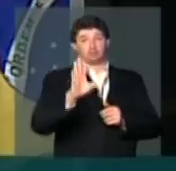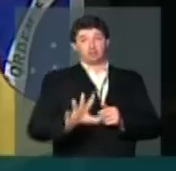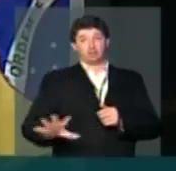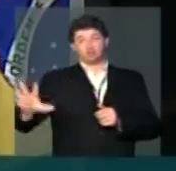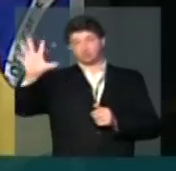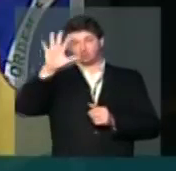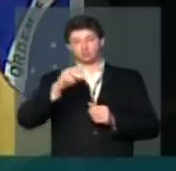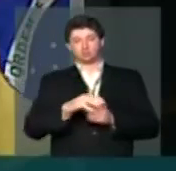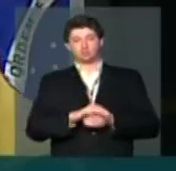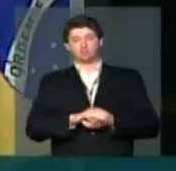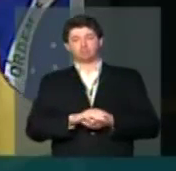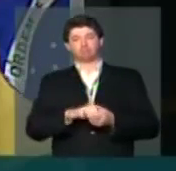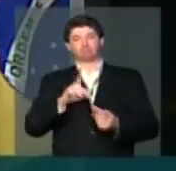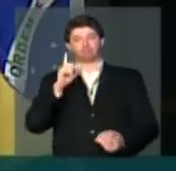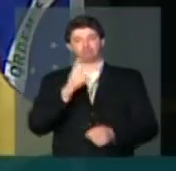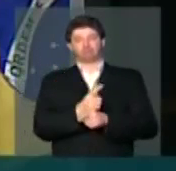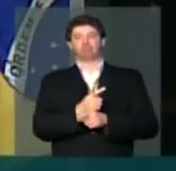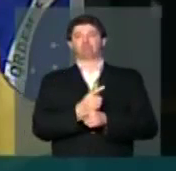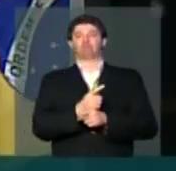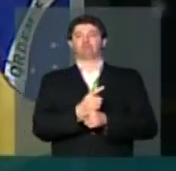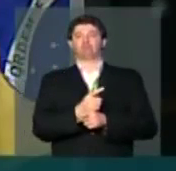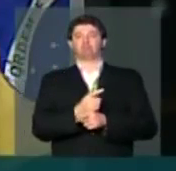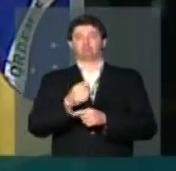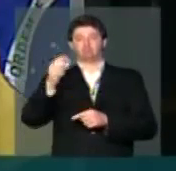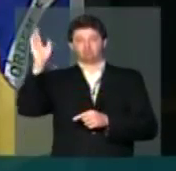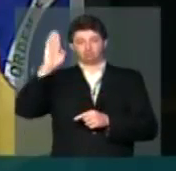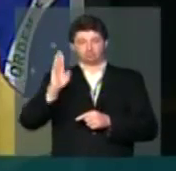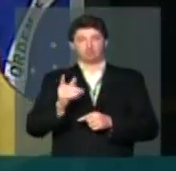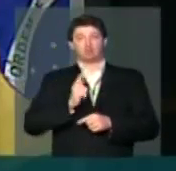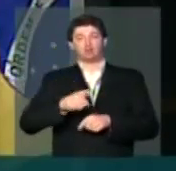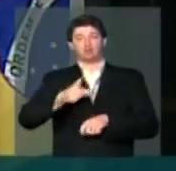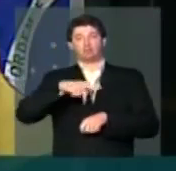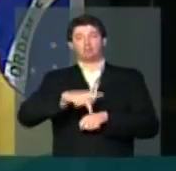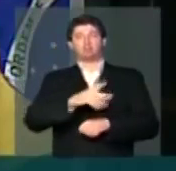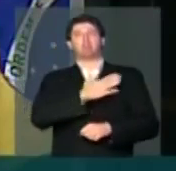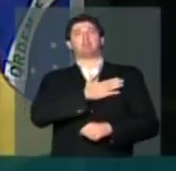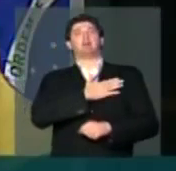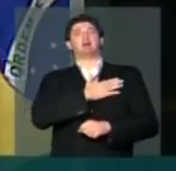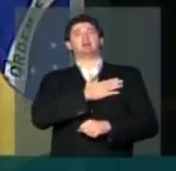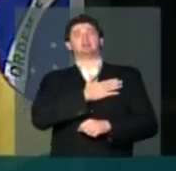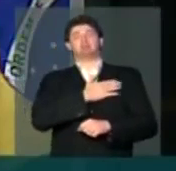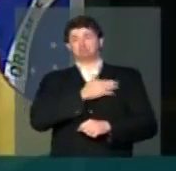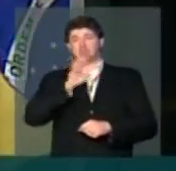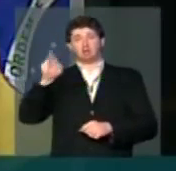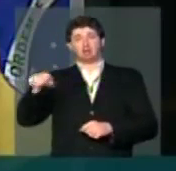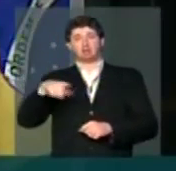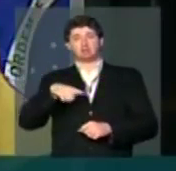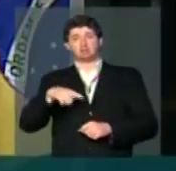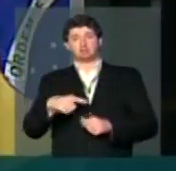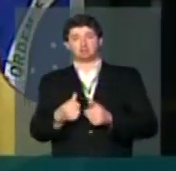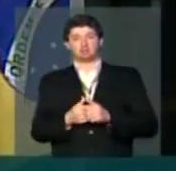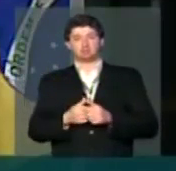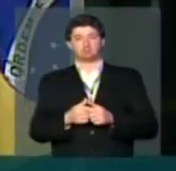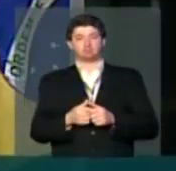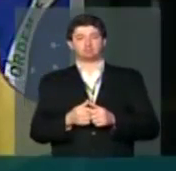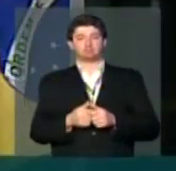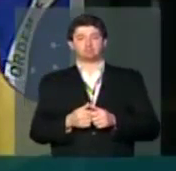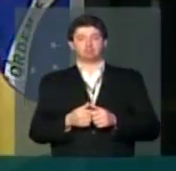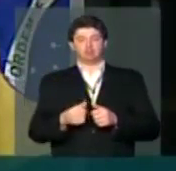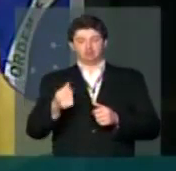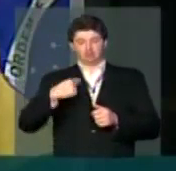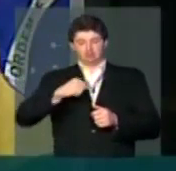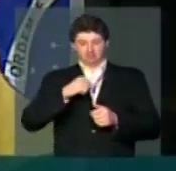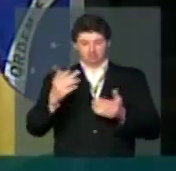país, descobri que existe no Brasil uma pátria. E ele tinha razão. Mais do que nunca estamos